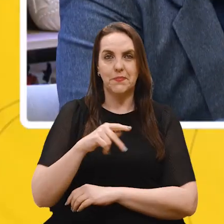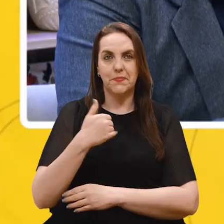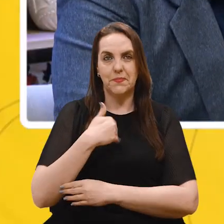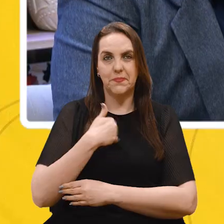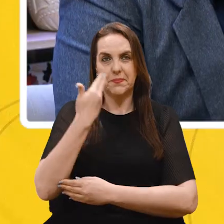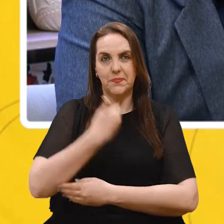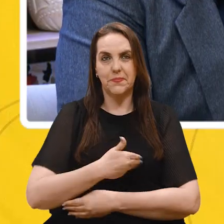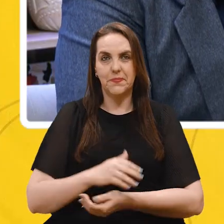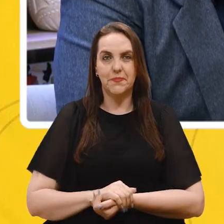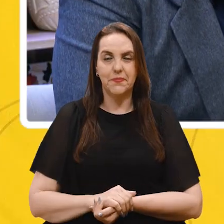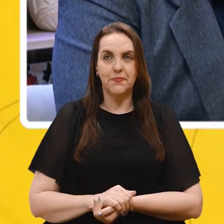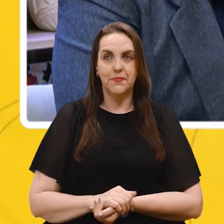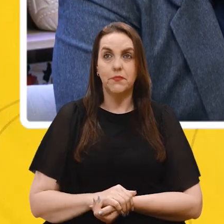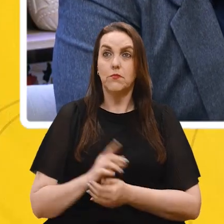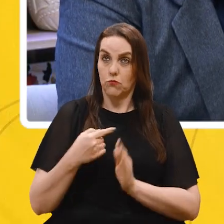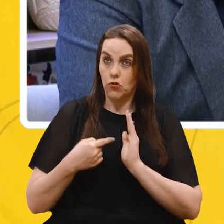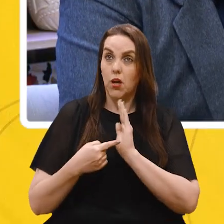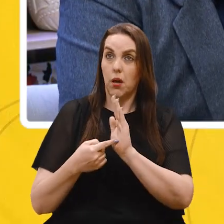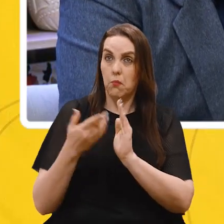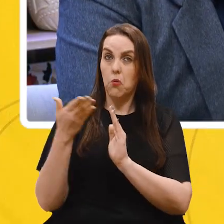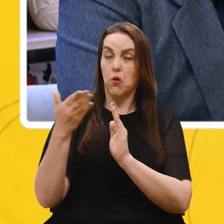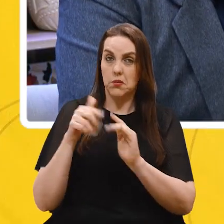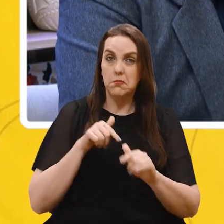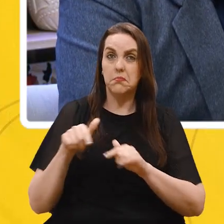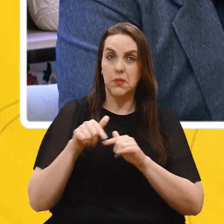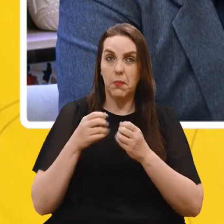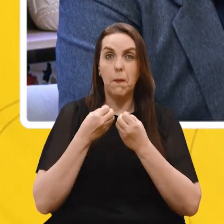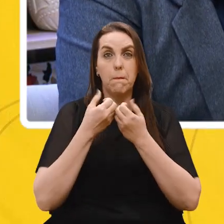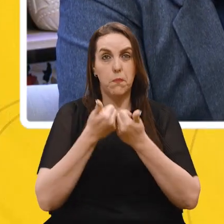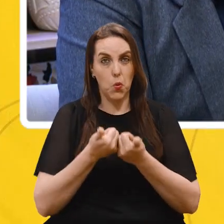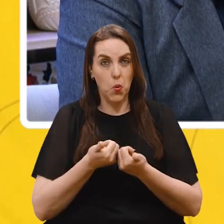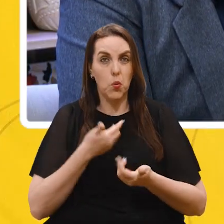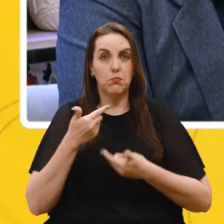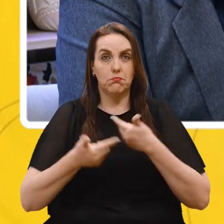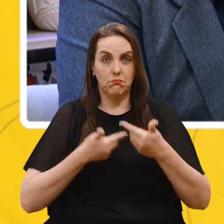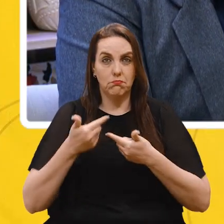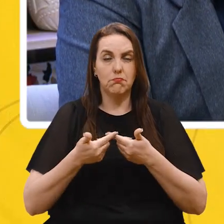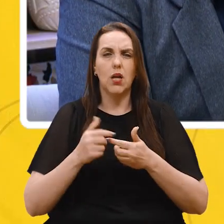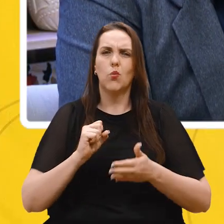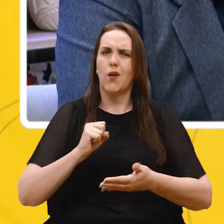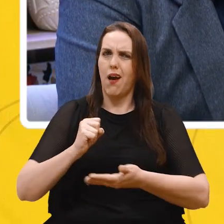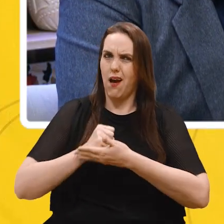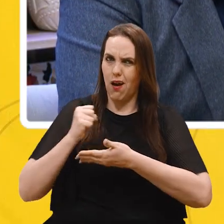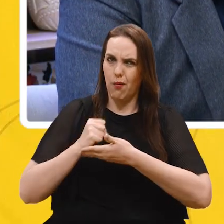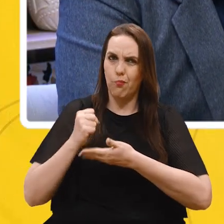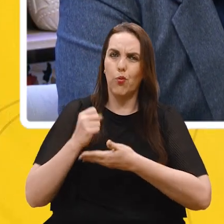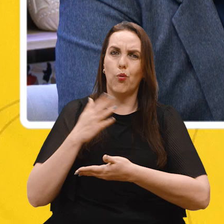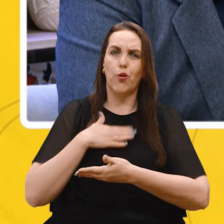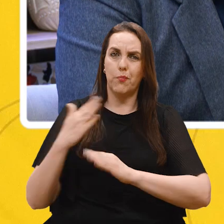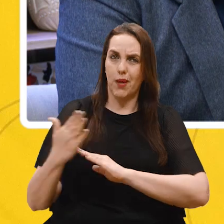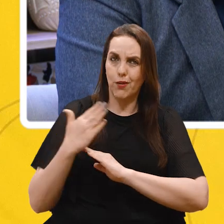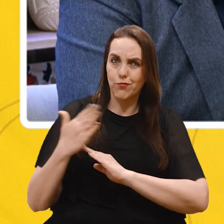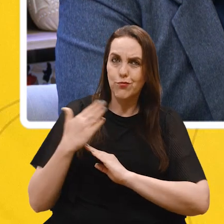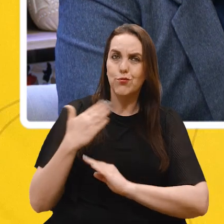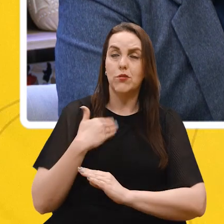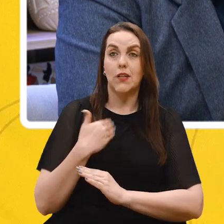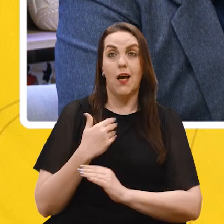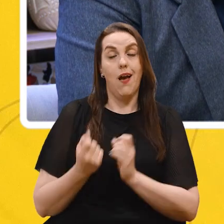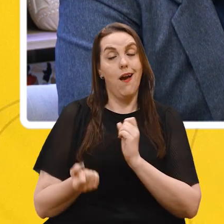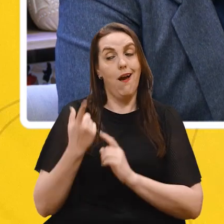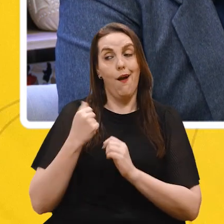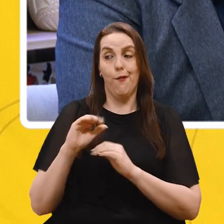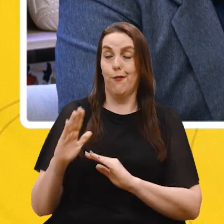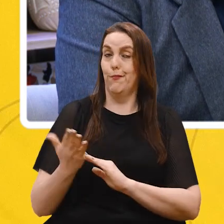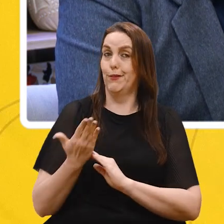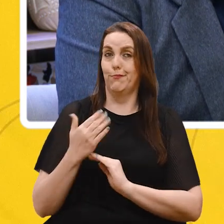isso já demonstra que você 4º está mandato. fazendo um bom trabalho, está trazendo tem muito resultados. apoio ali, tem uns que me ajudam. Agora, tem uns que não colaboram